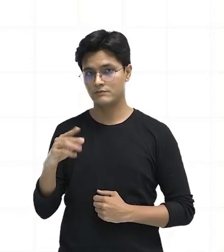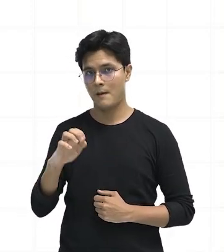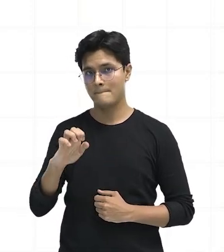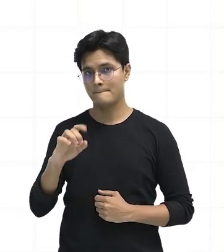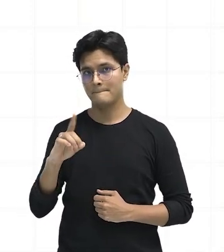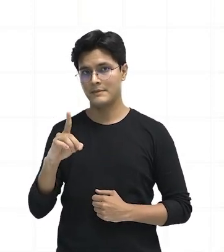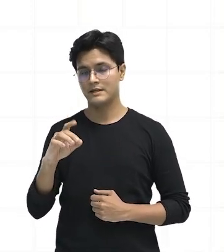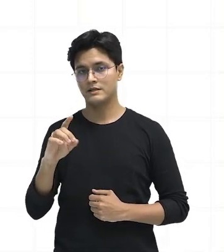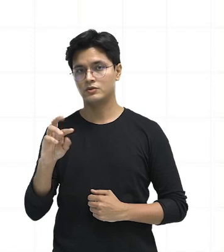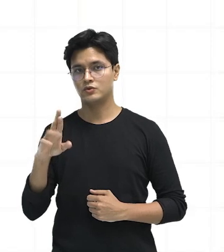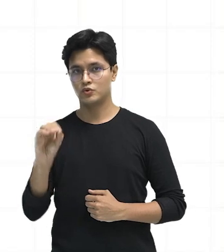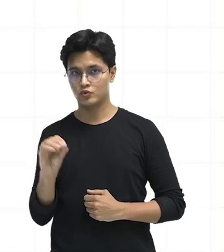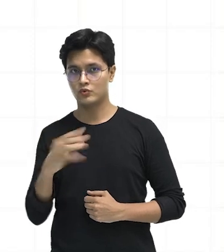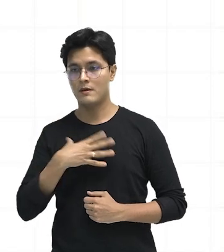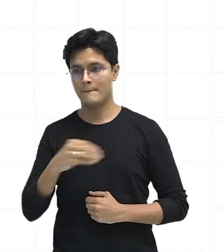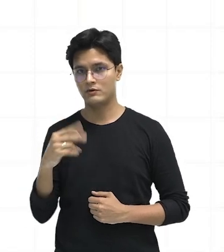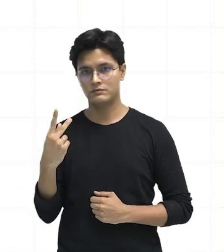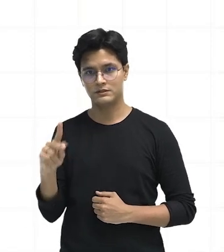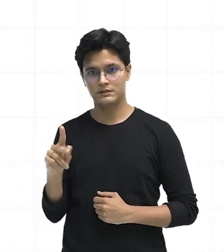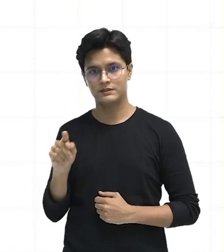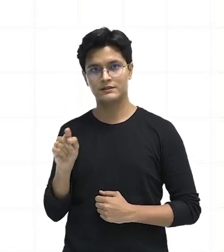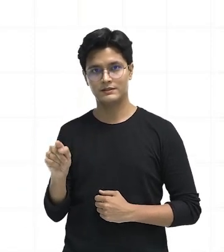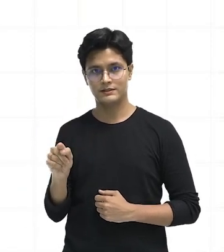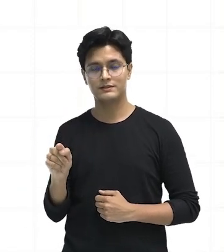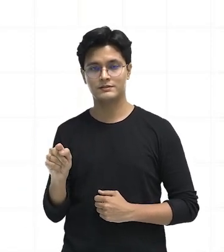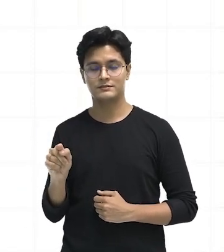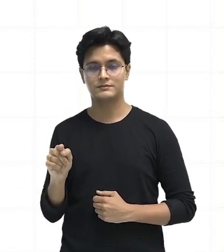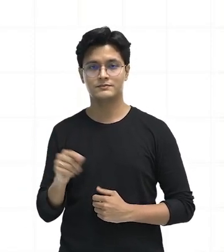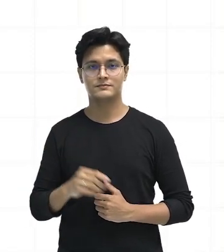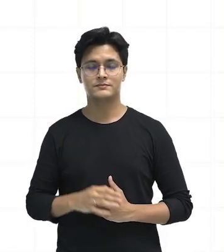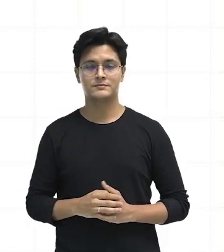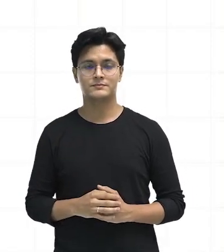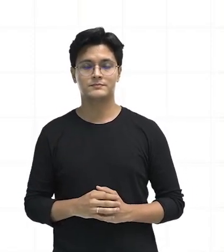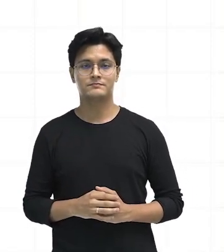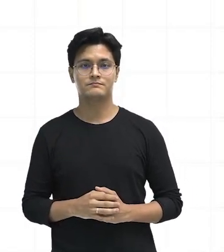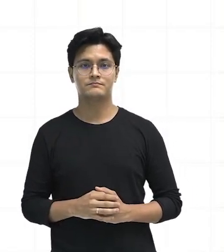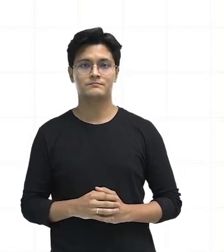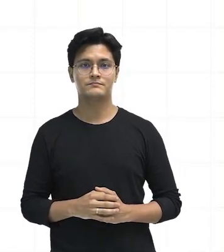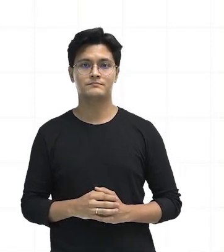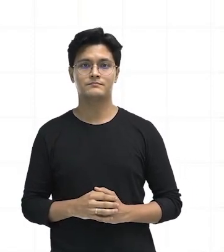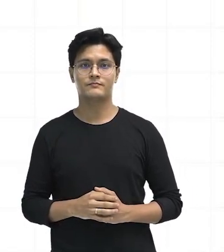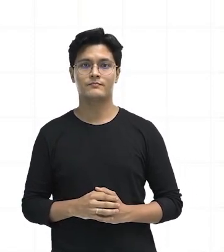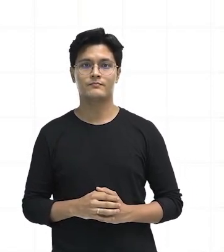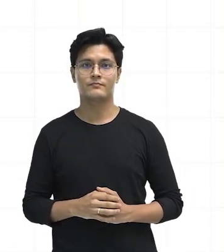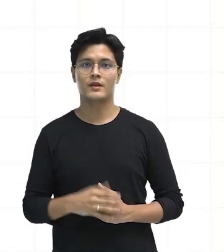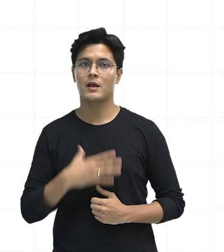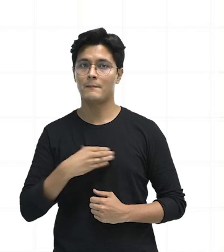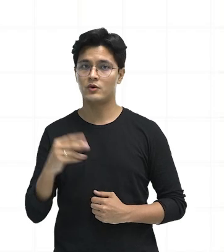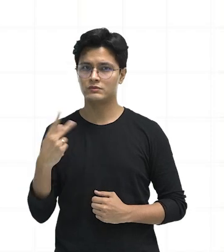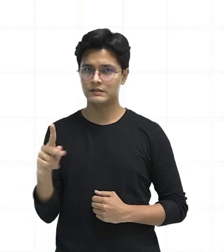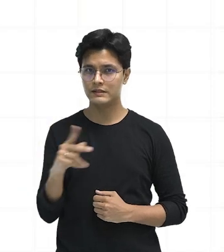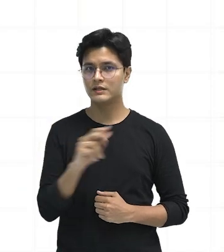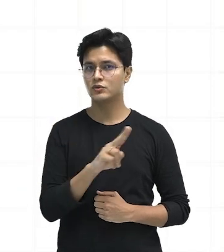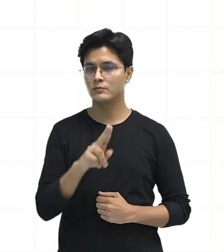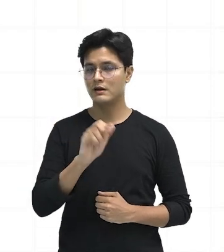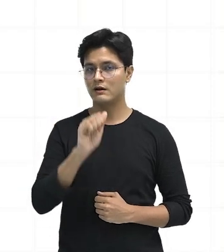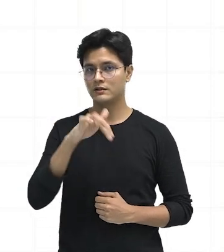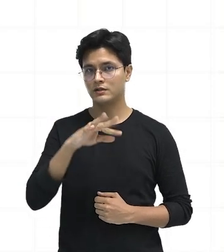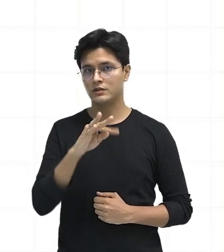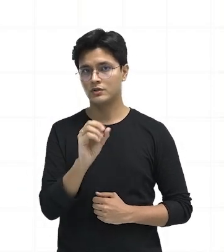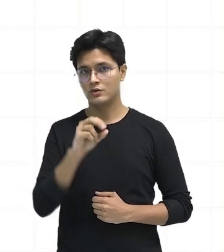piscina aqui é a do Pedro, tá? Ninguém mexe com ela, tá bom? Aí o Antônio, ele fez o